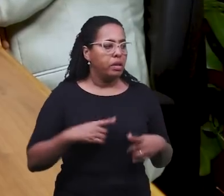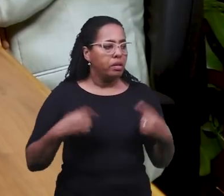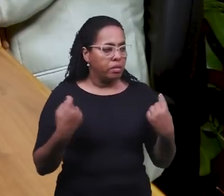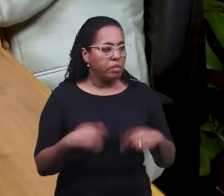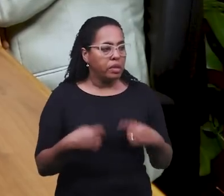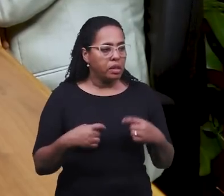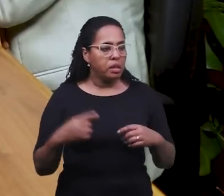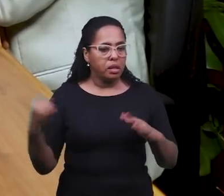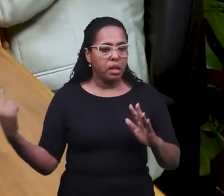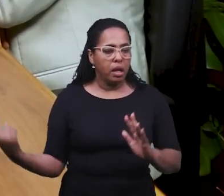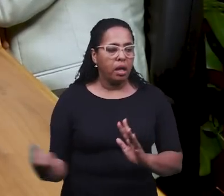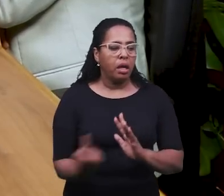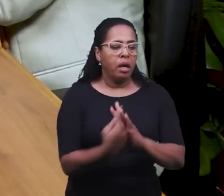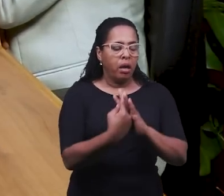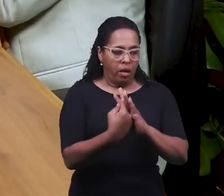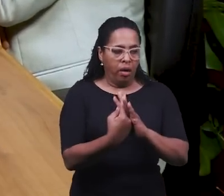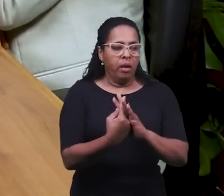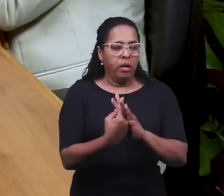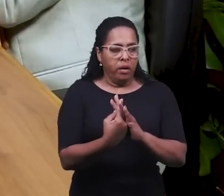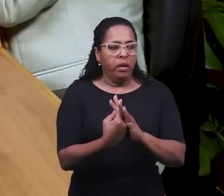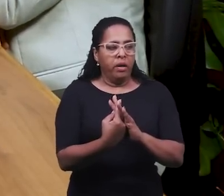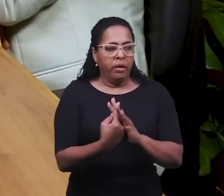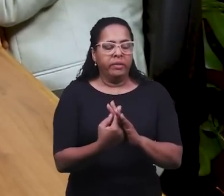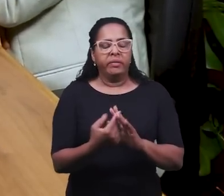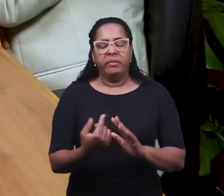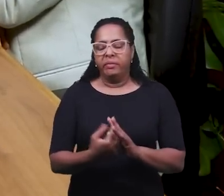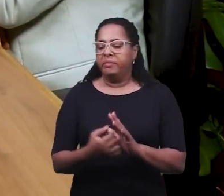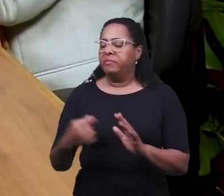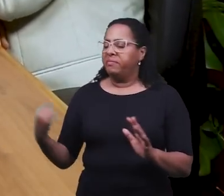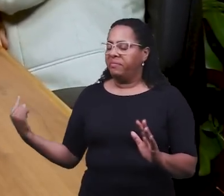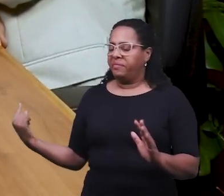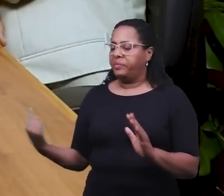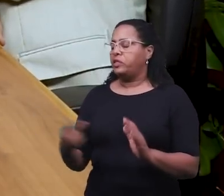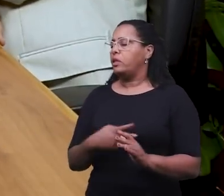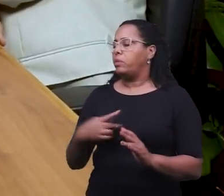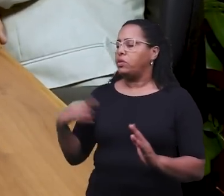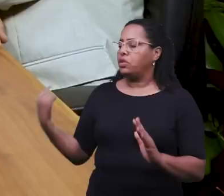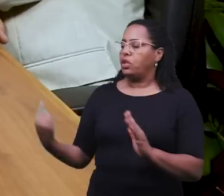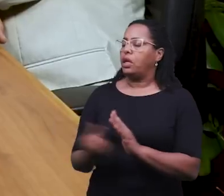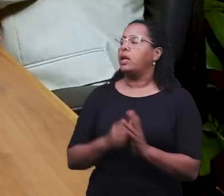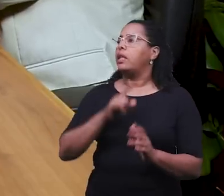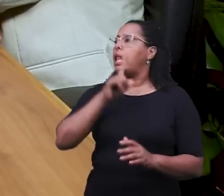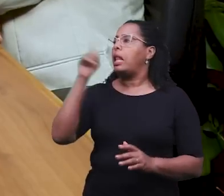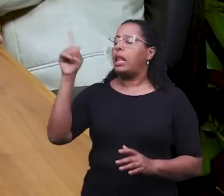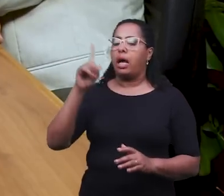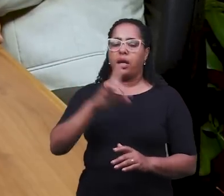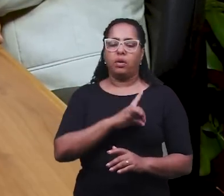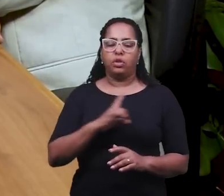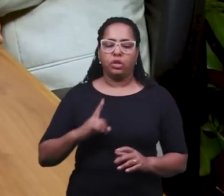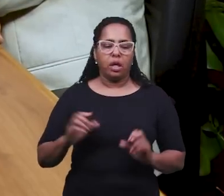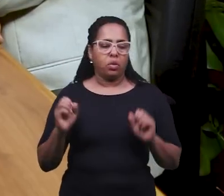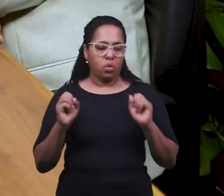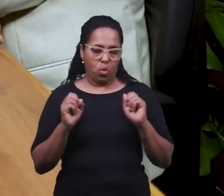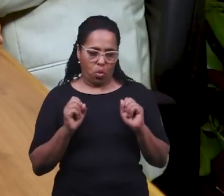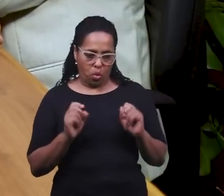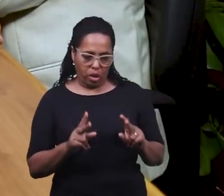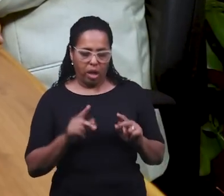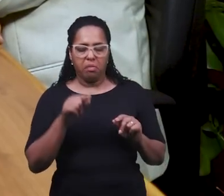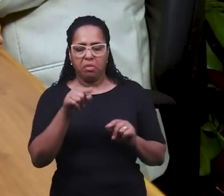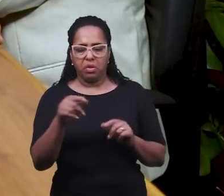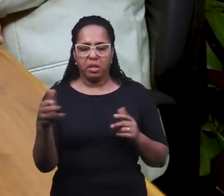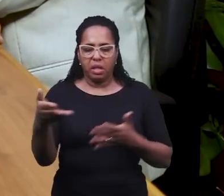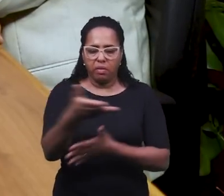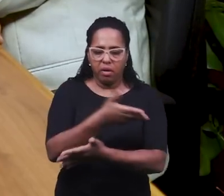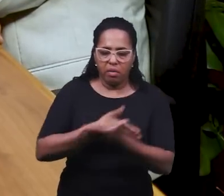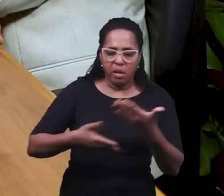uma diaconato. necessidade. Ele está inteirado do Exato. rebanho. Não, pastor, estou chegando agora, eu fui diácono lá, estou chegando agora, tudo bem, você